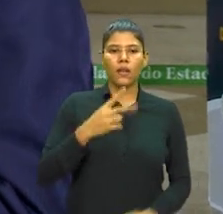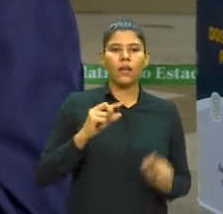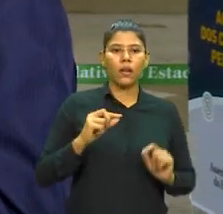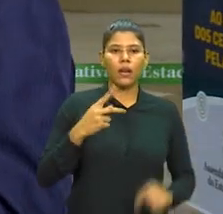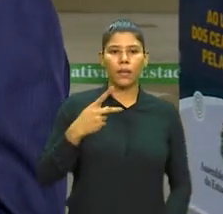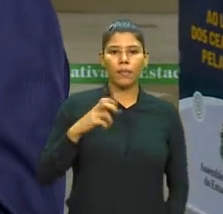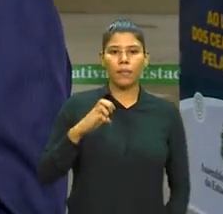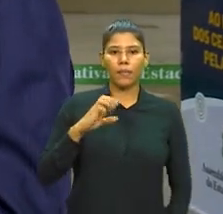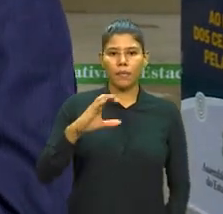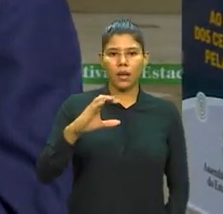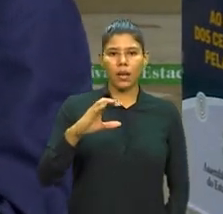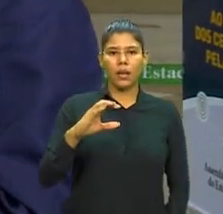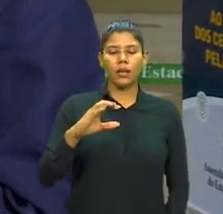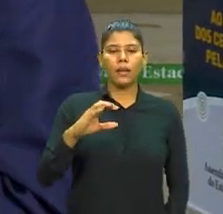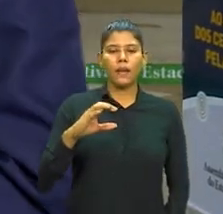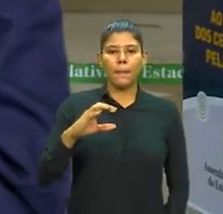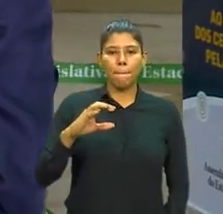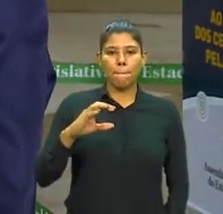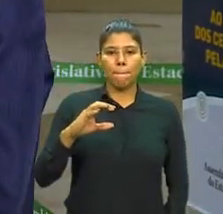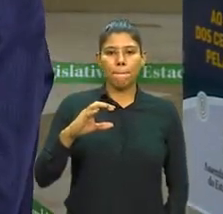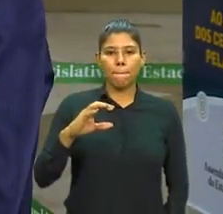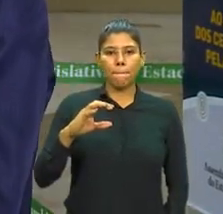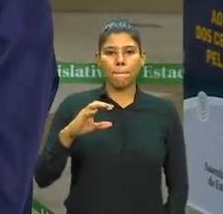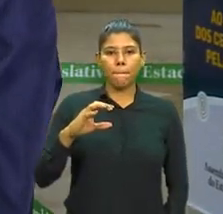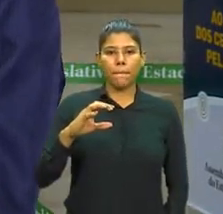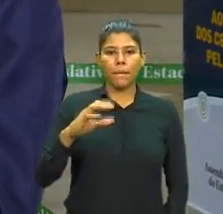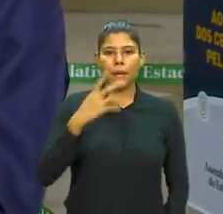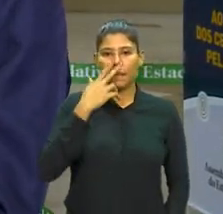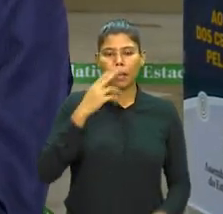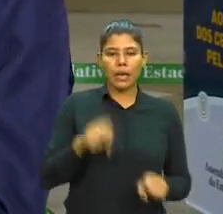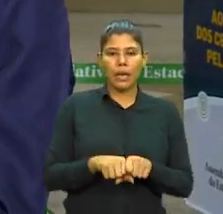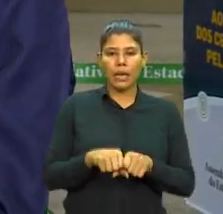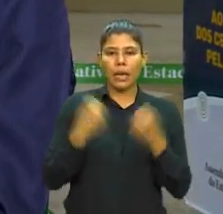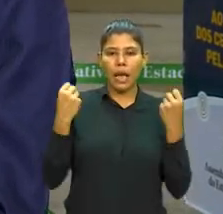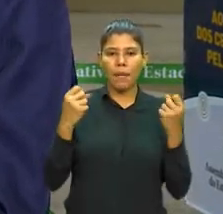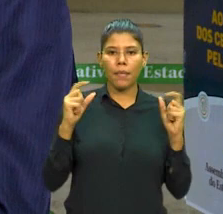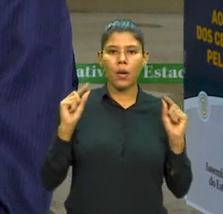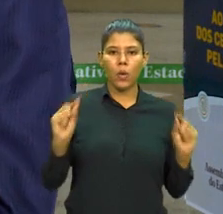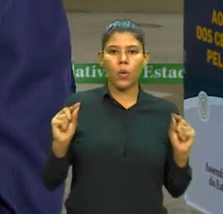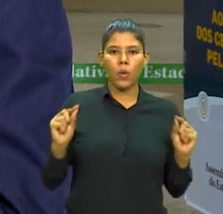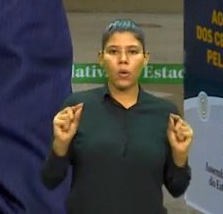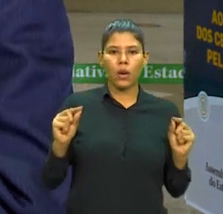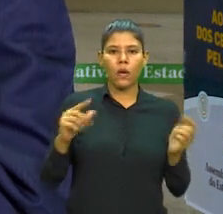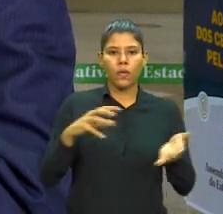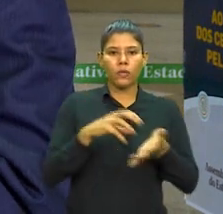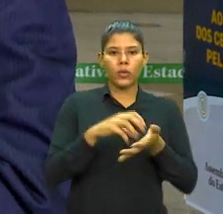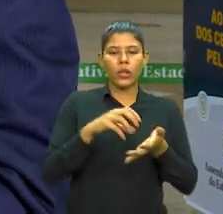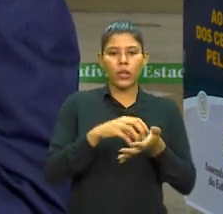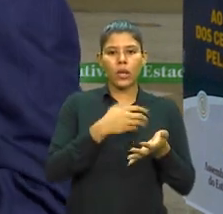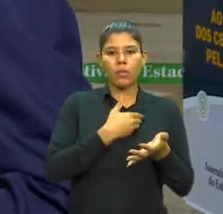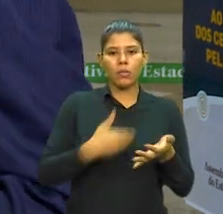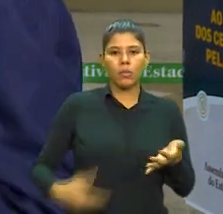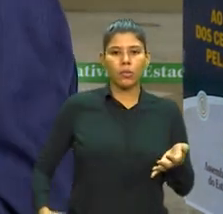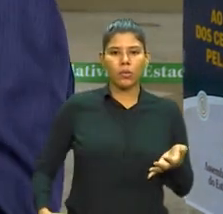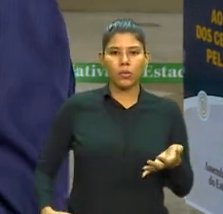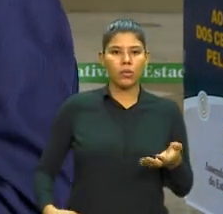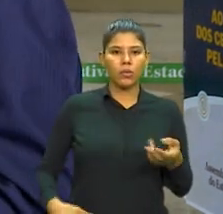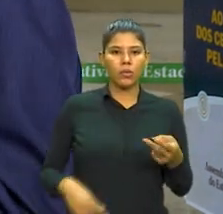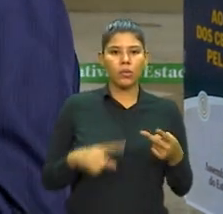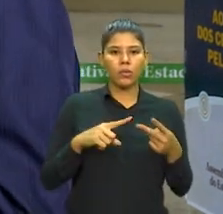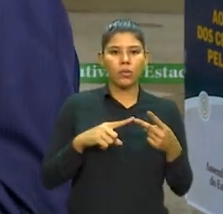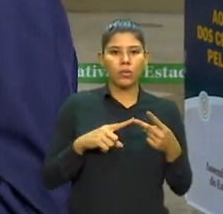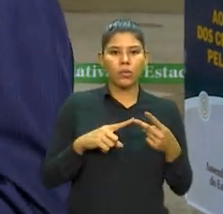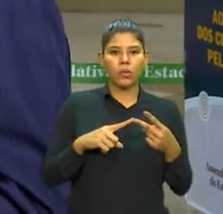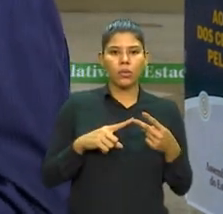pelo Governo Federal ela quebra a estabilidade do funcionalismo público acaba com o princípio de impessoalidade